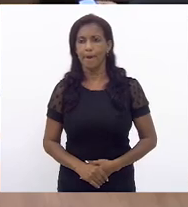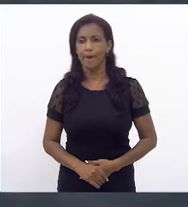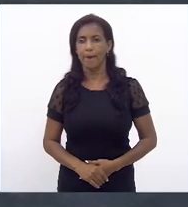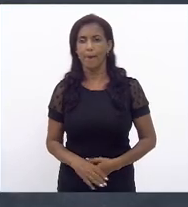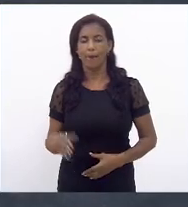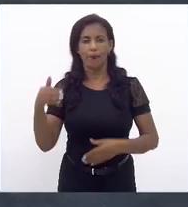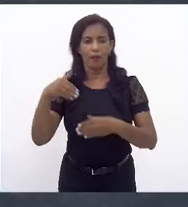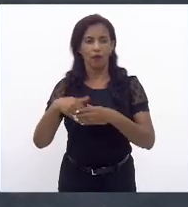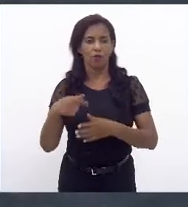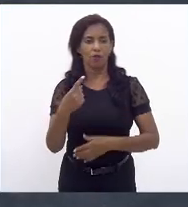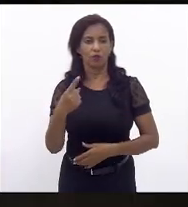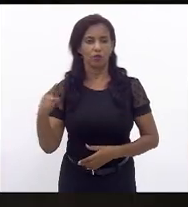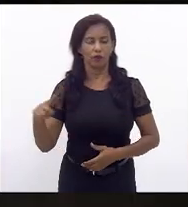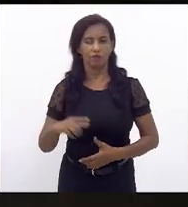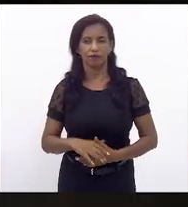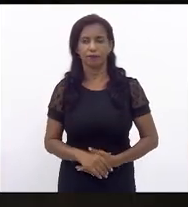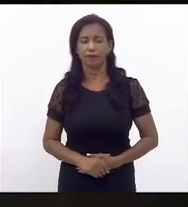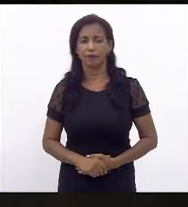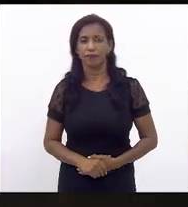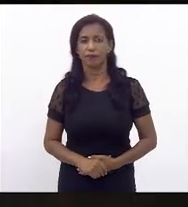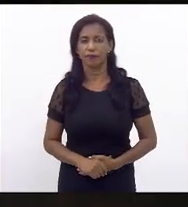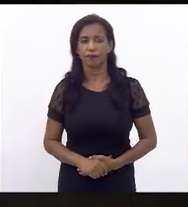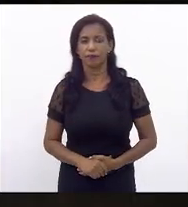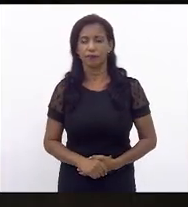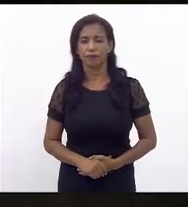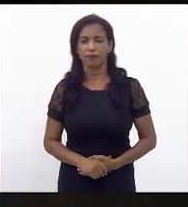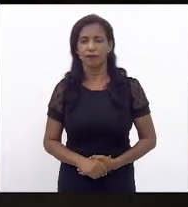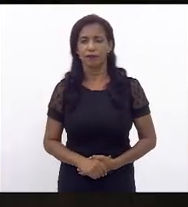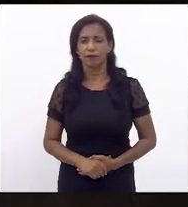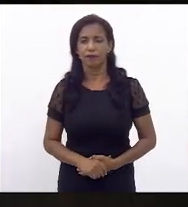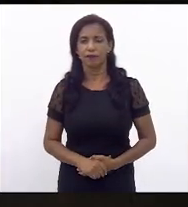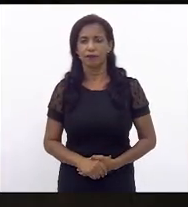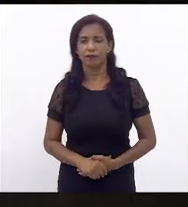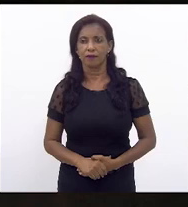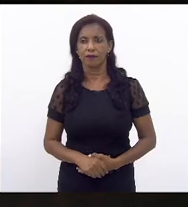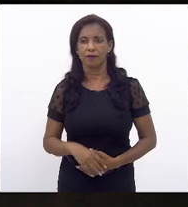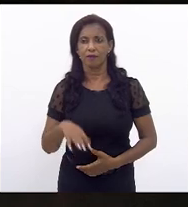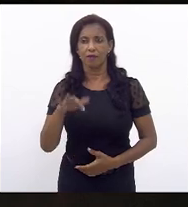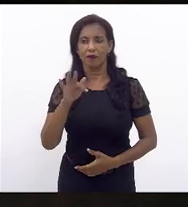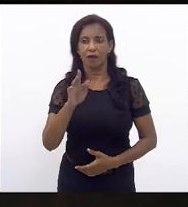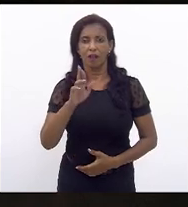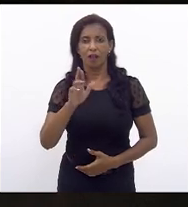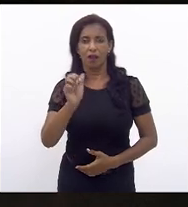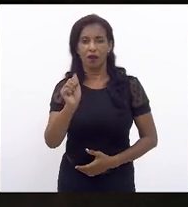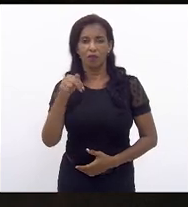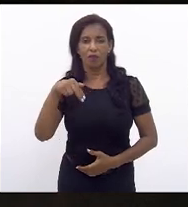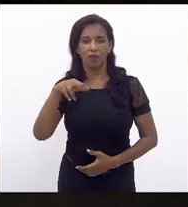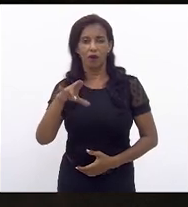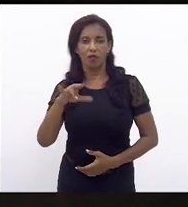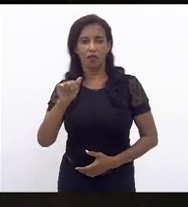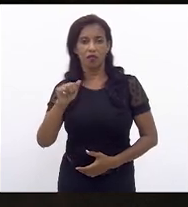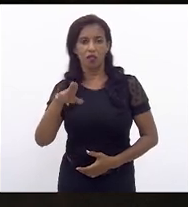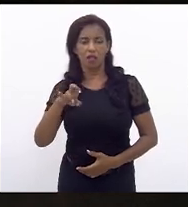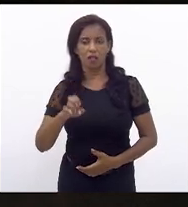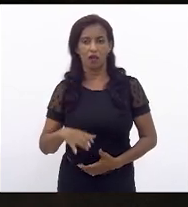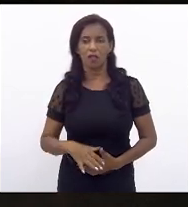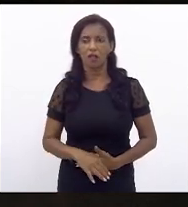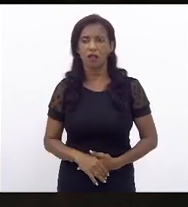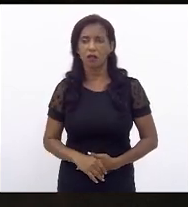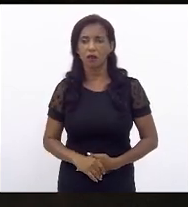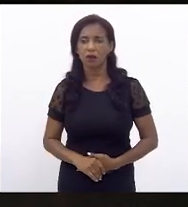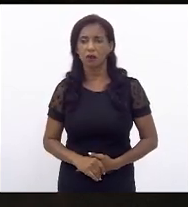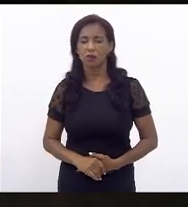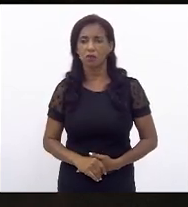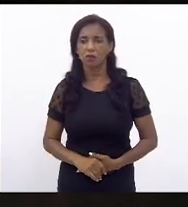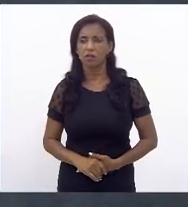Júnior. Voto não, senhora presidente. Deputado Flávio Serafim vota não. Deputado Franciane Mota. Serafine. Deputado Franciane Mota.